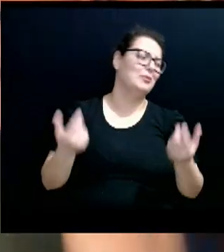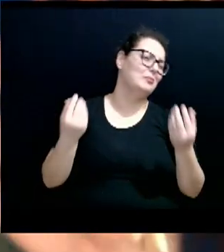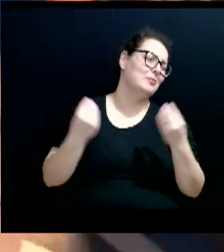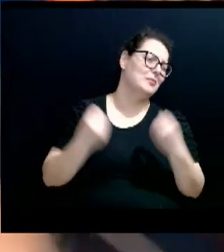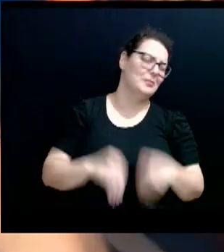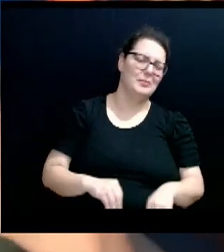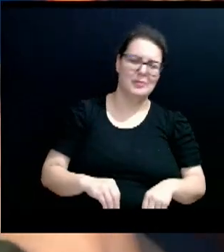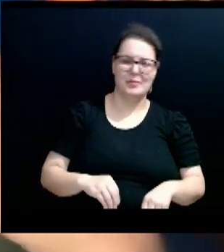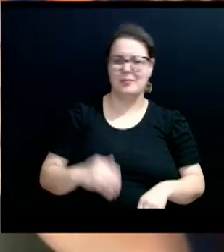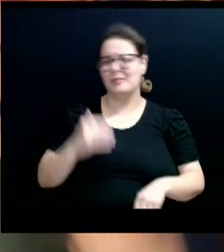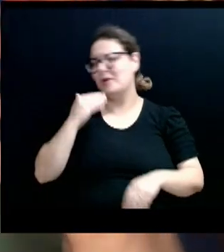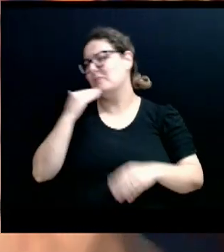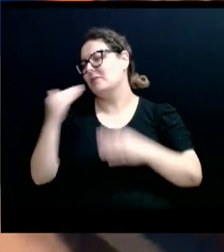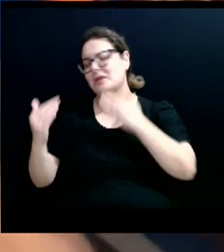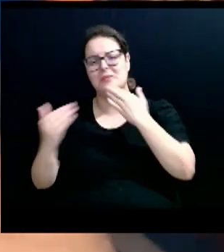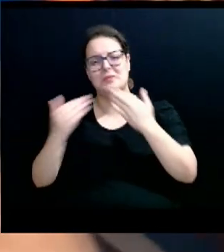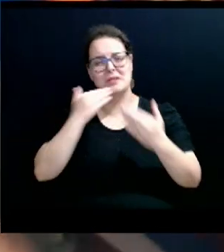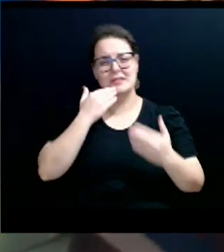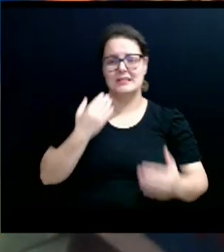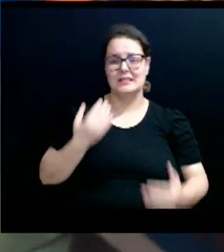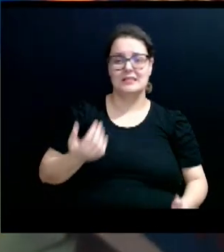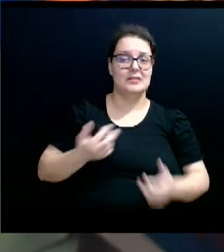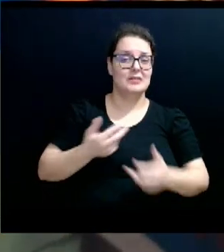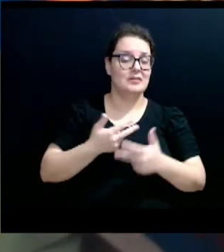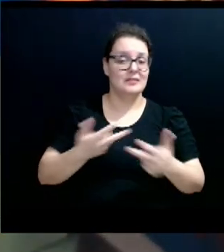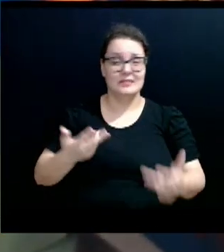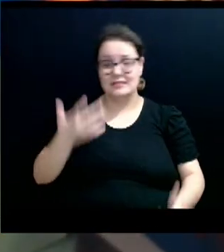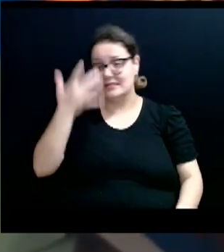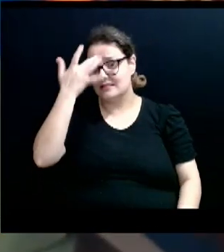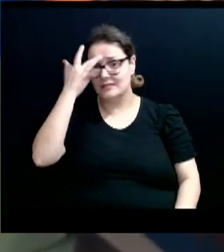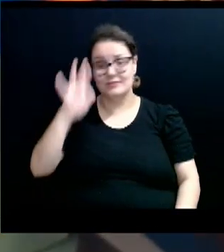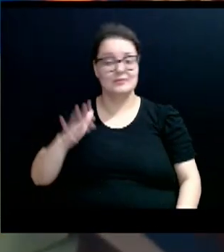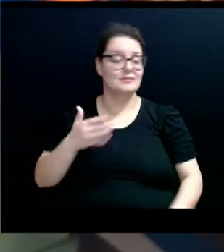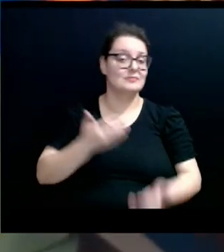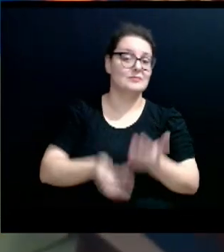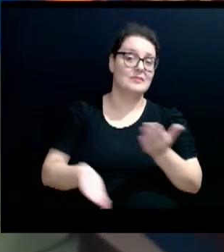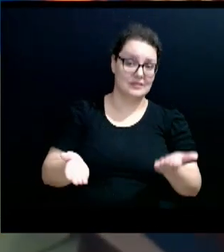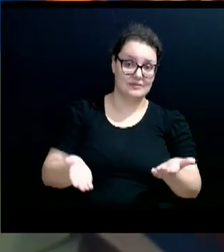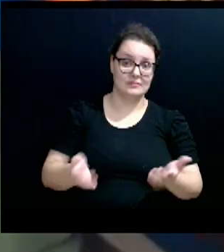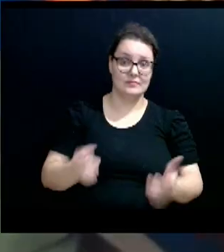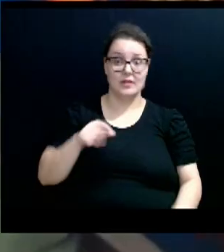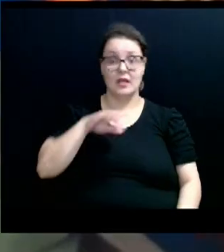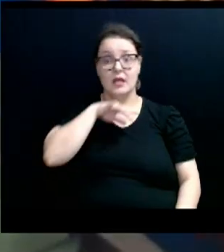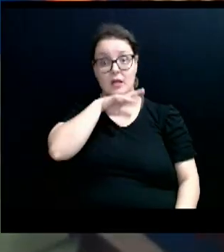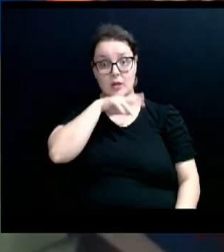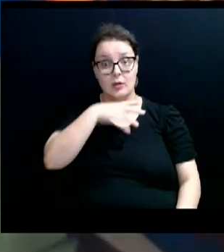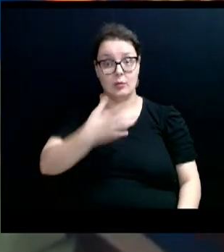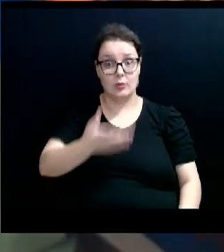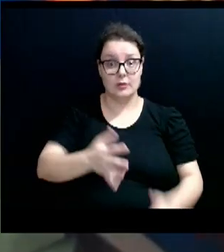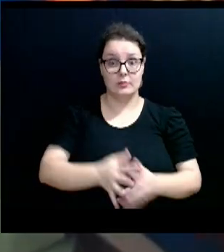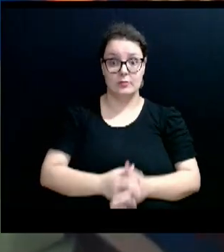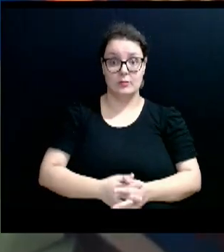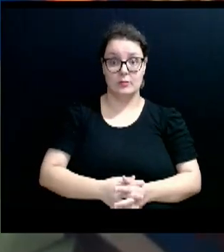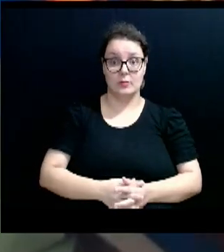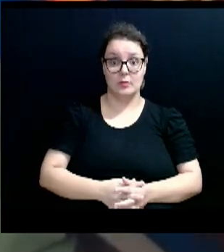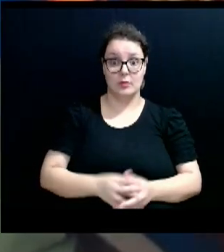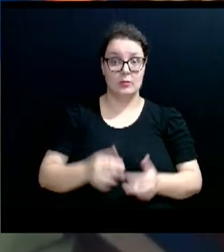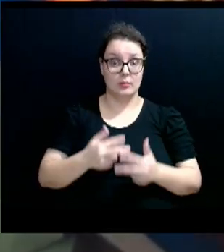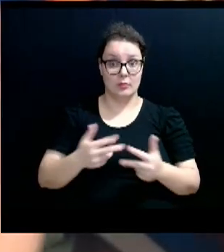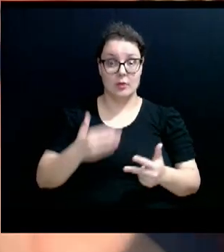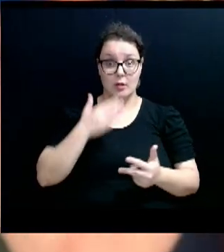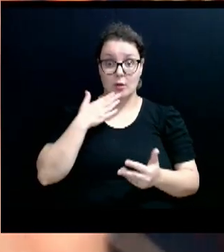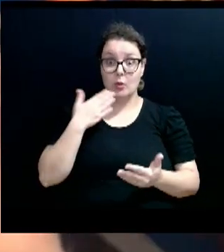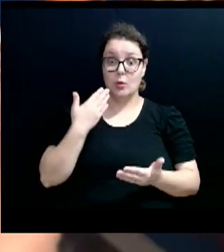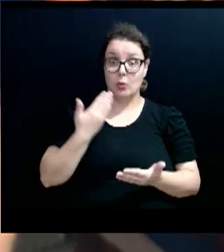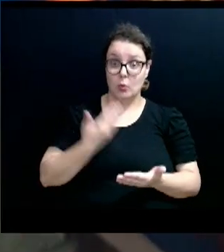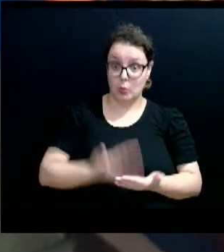pedindo, ou tem coisas que você nem sabe mais que perdeu. É muito ruim. E uma coisa que eu fiquei chocada, eu